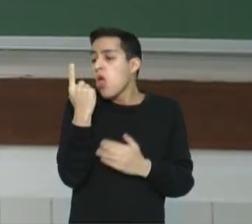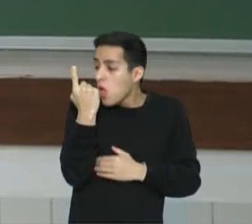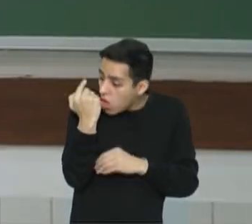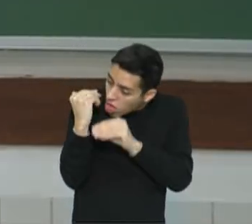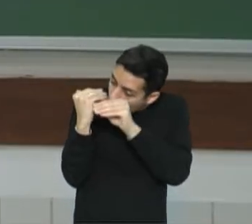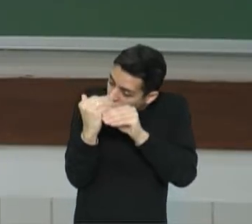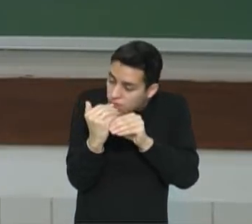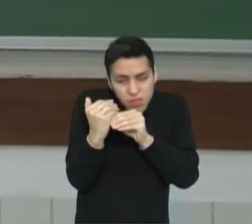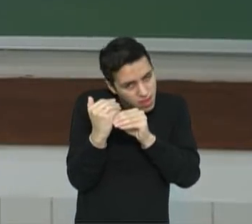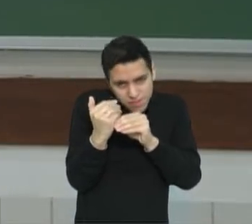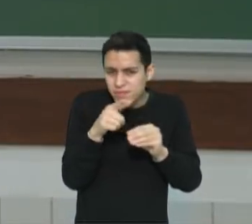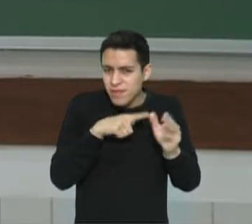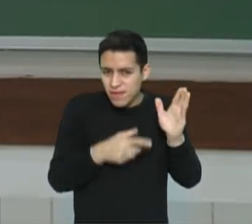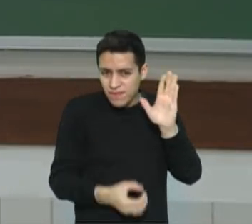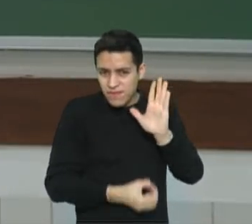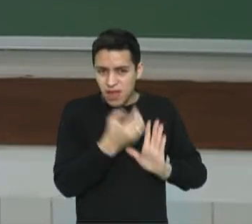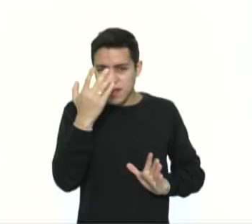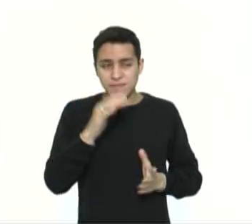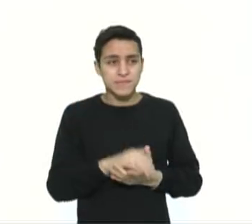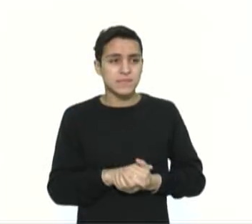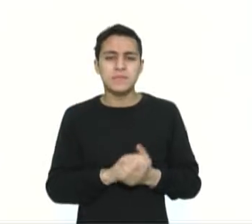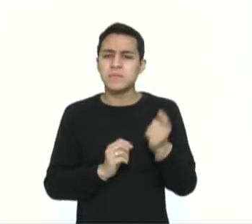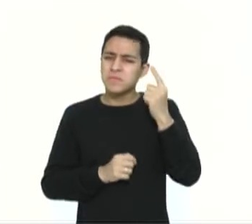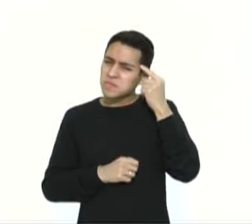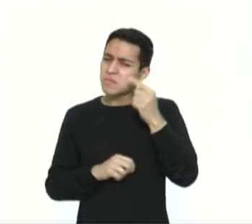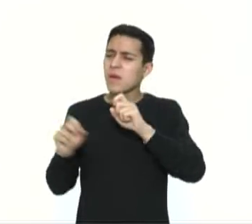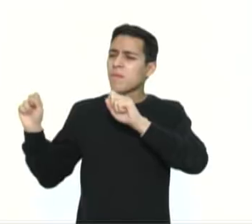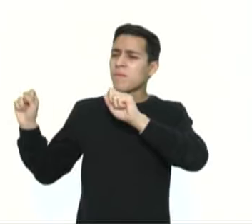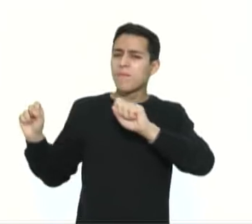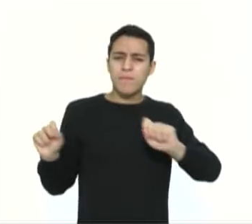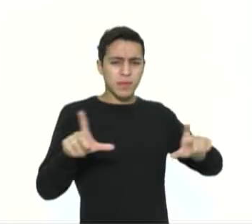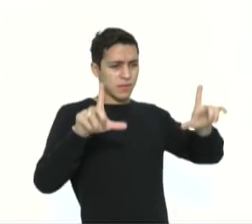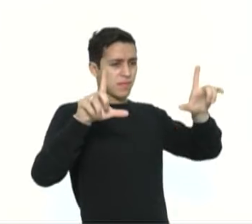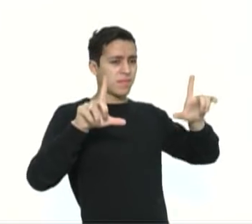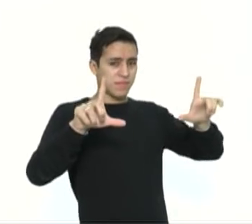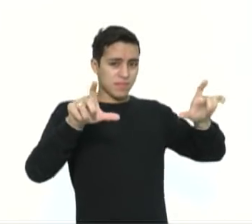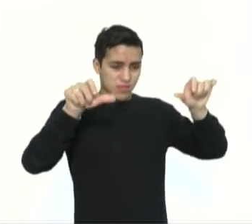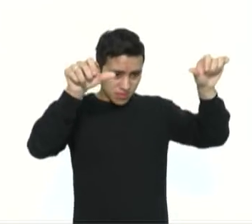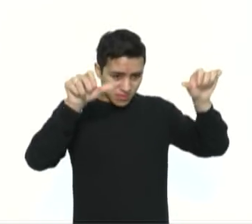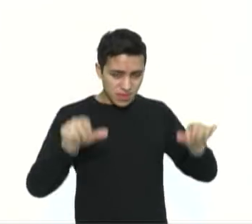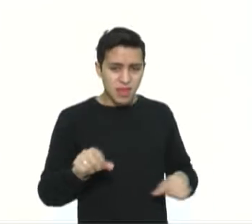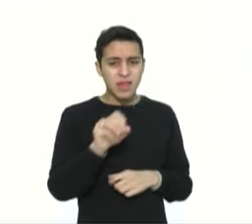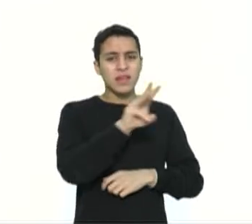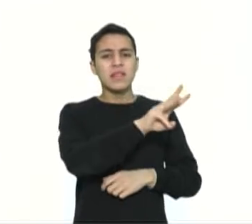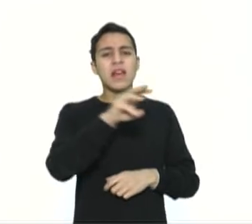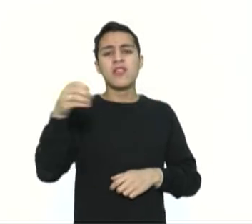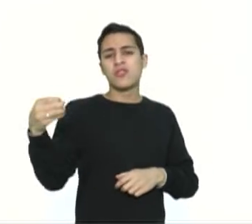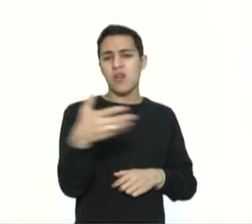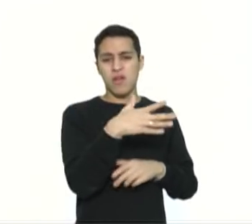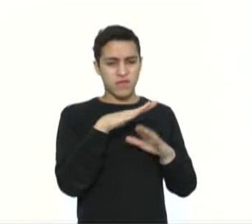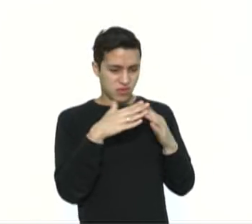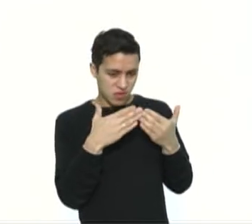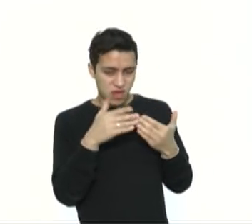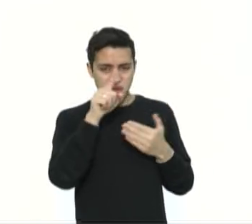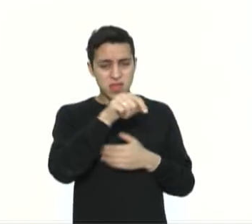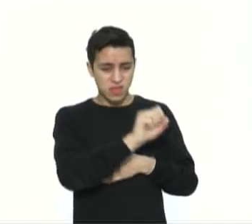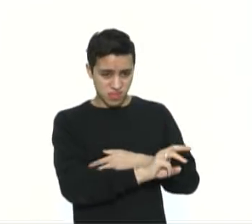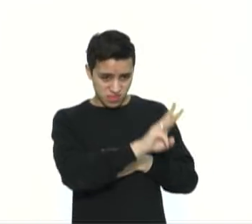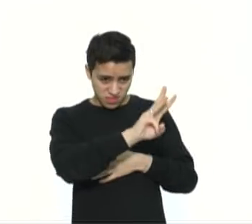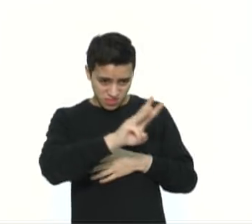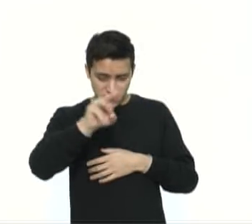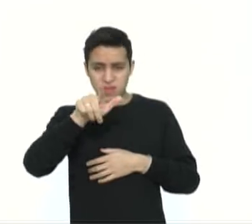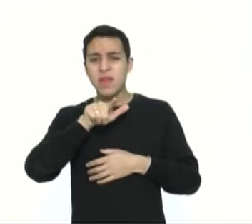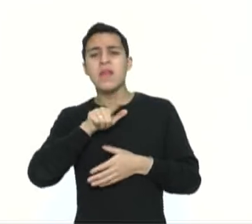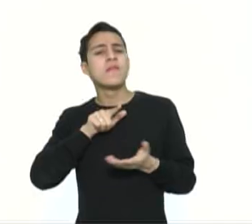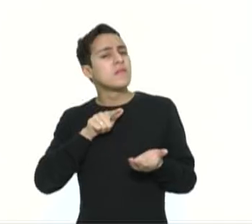vai conhecer um pouco. Aqui eu só printei para você a tela, o site da Nova Escola, né? Que é um site que vem